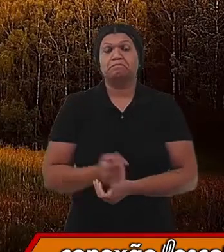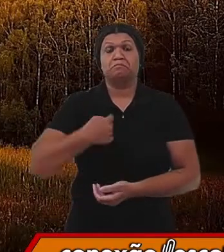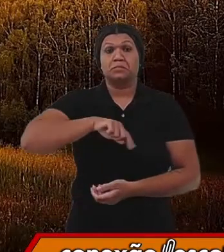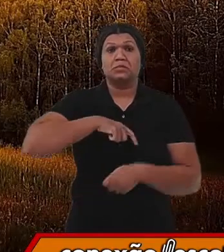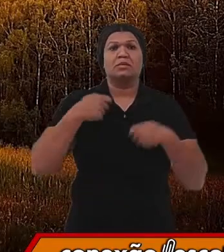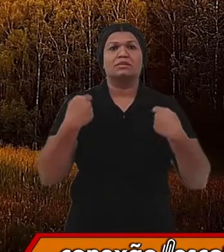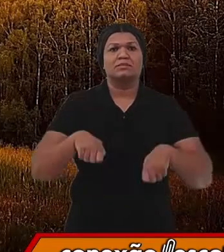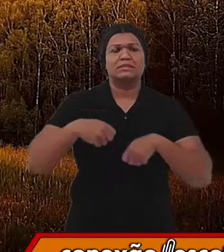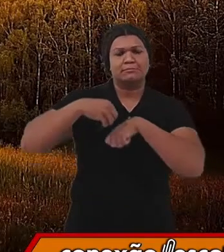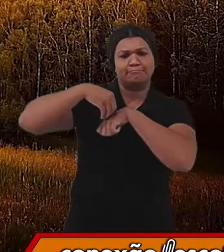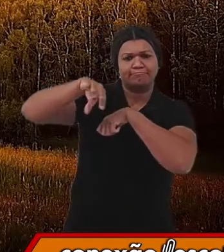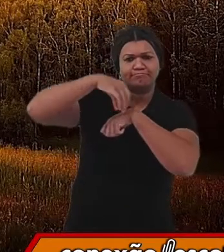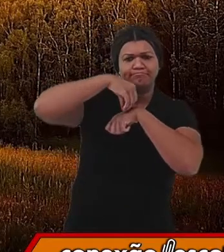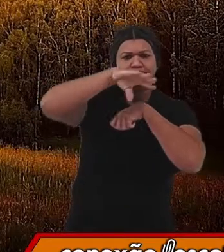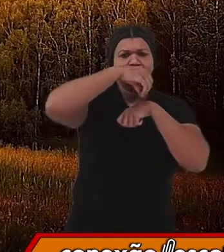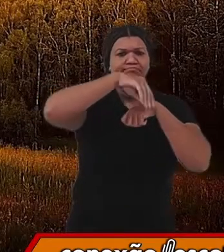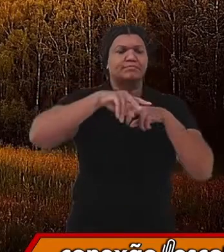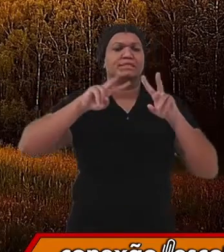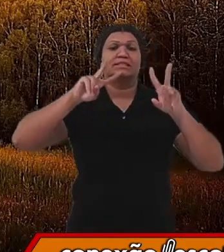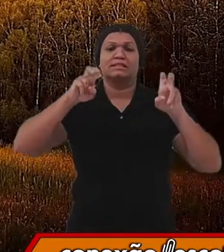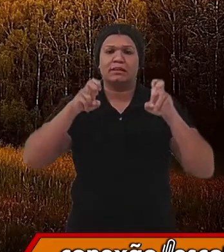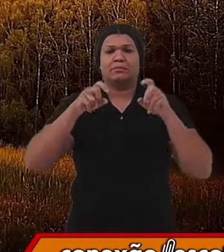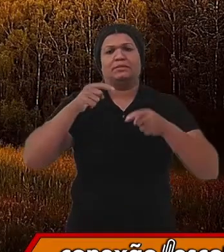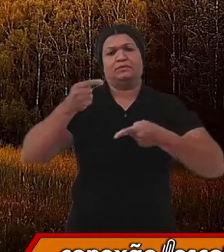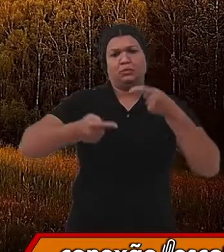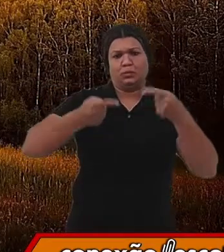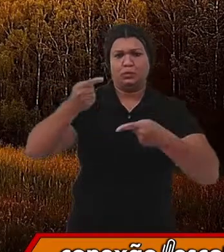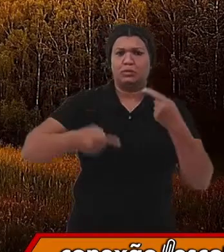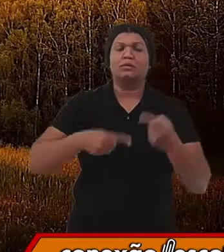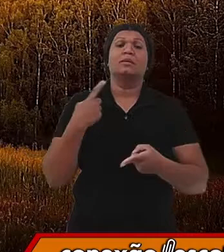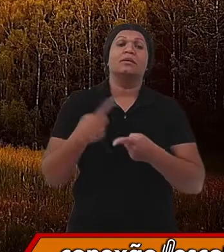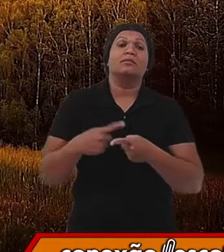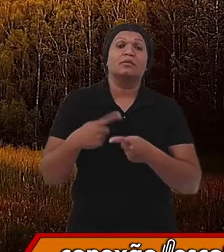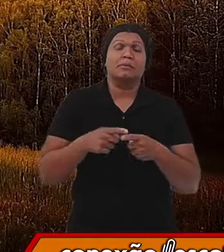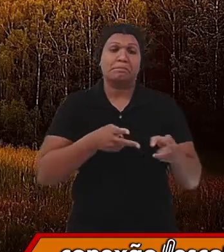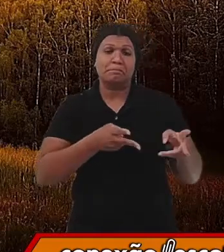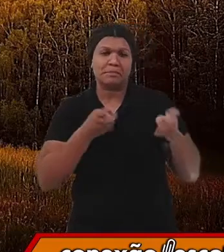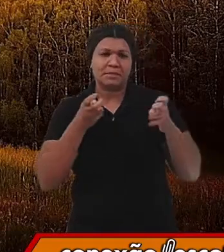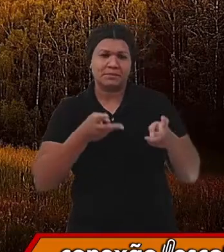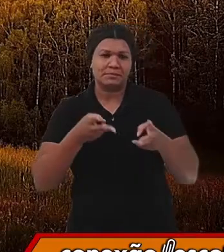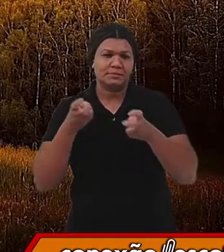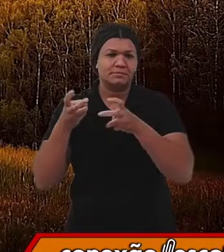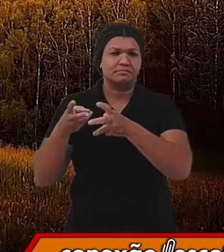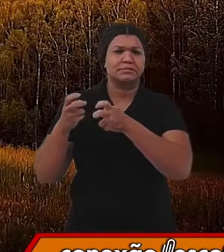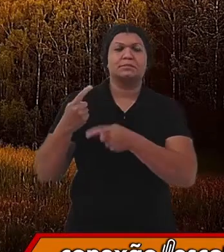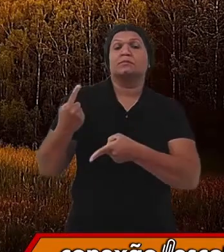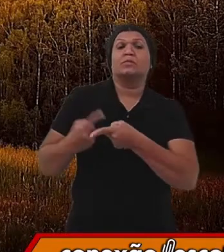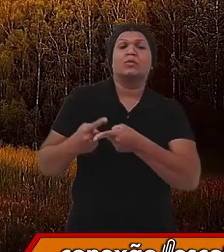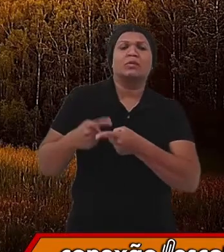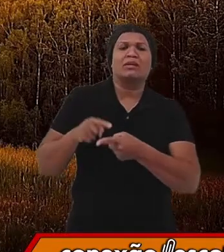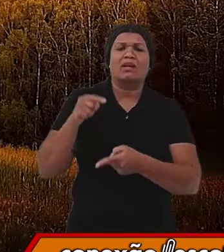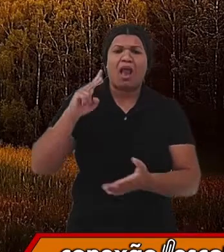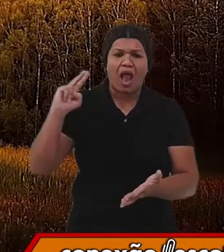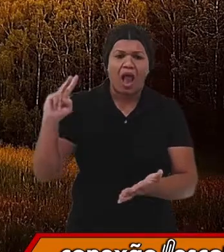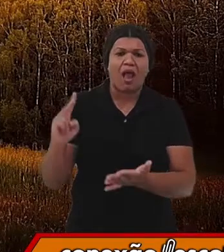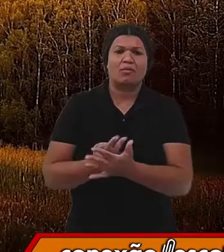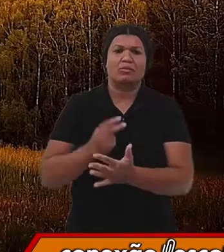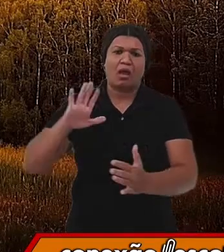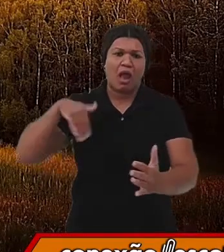esses assuntos em pauta, nós precisamos discutir para identificar por que isso